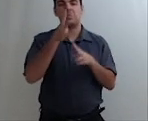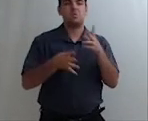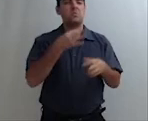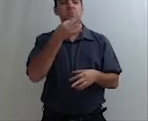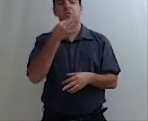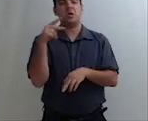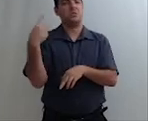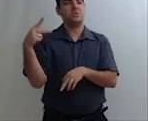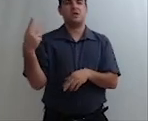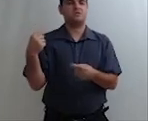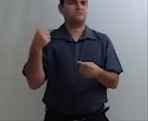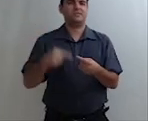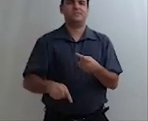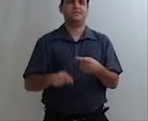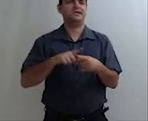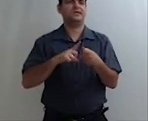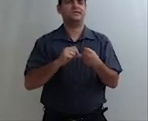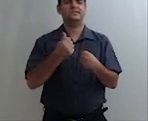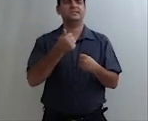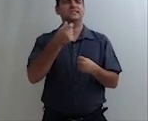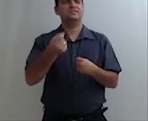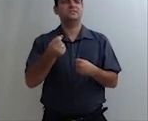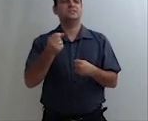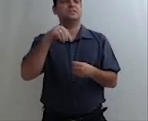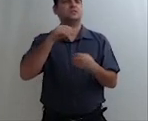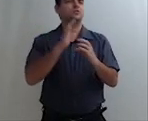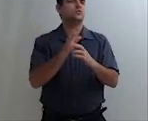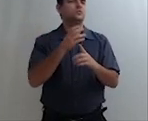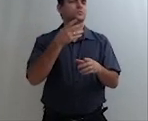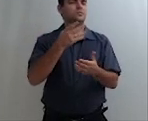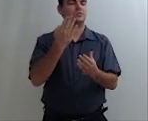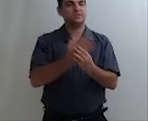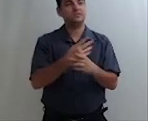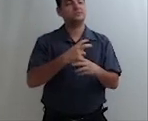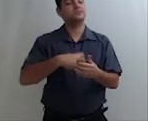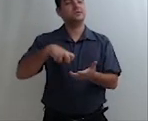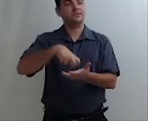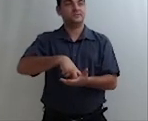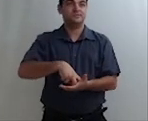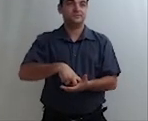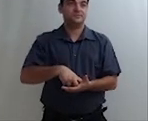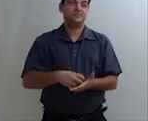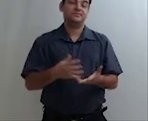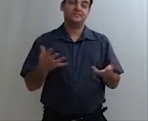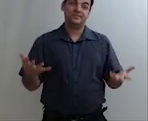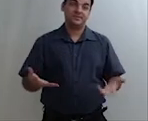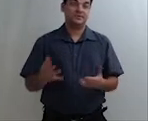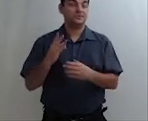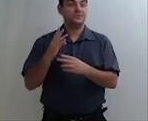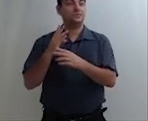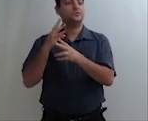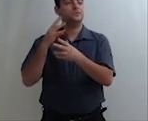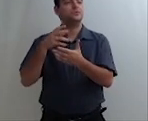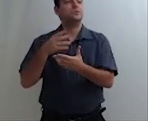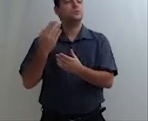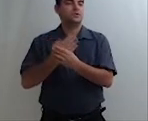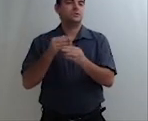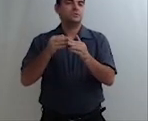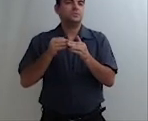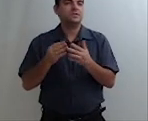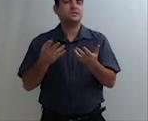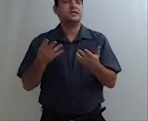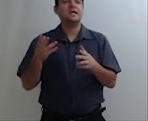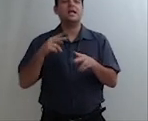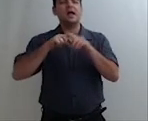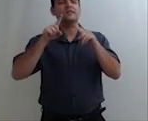nas hipóteses indicadas pelo artigo 620 do quo processo penal nas razões do presente recurso integrativo sustenta-se inicialmente ocorrên de obscuridade